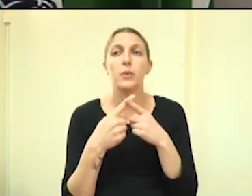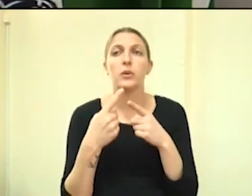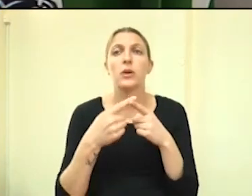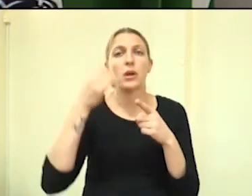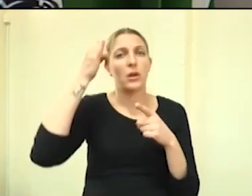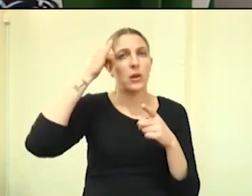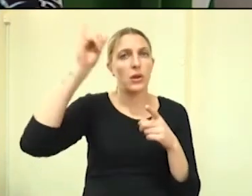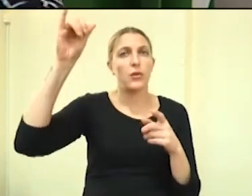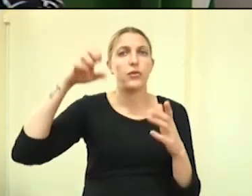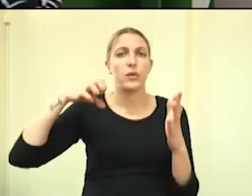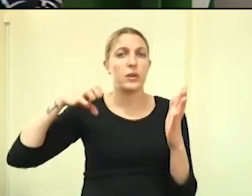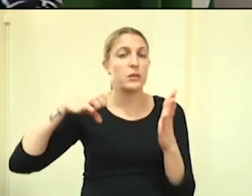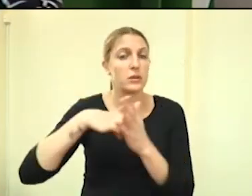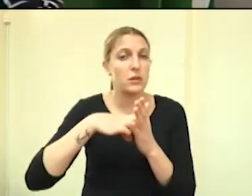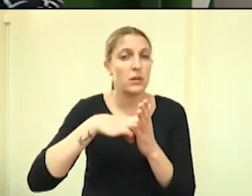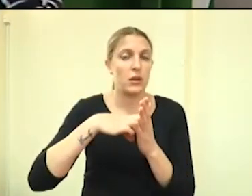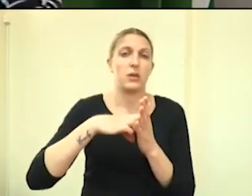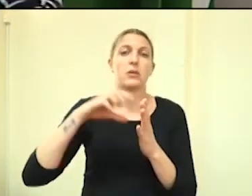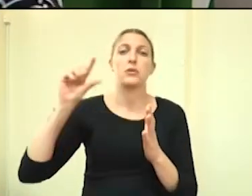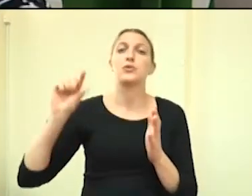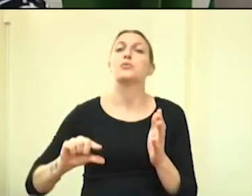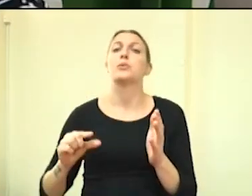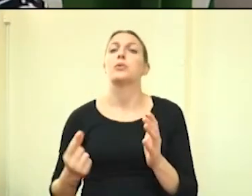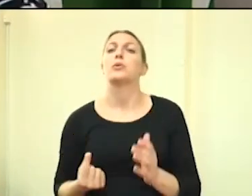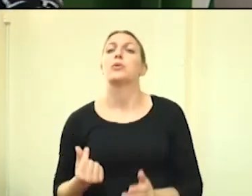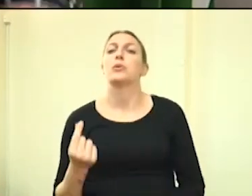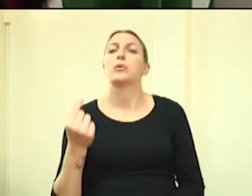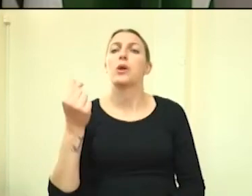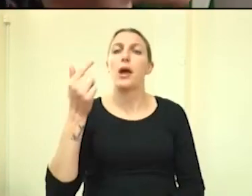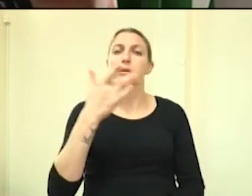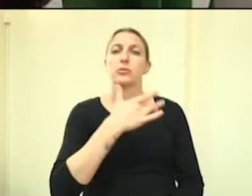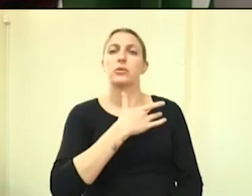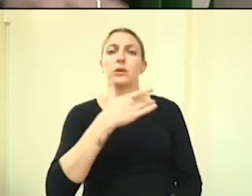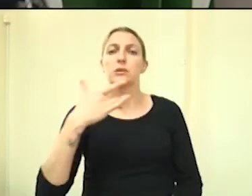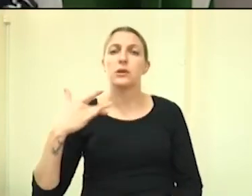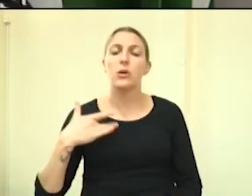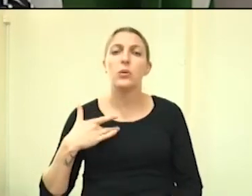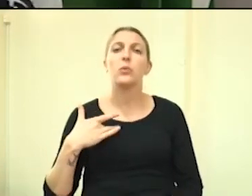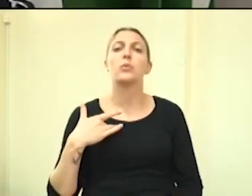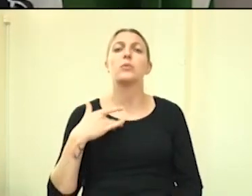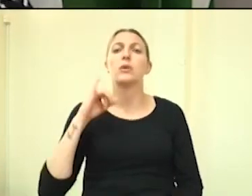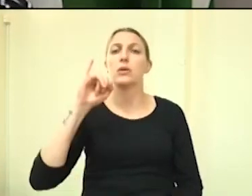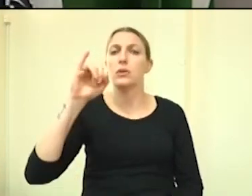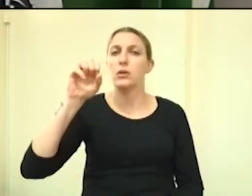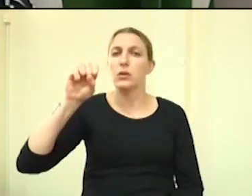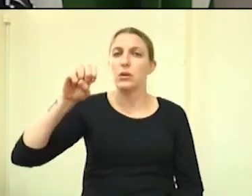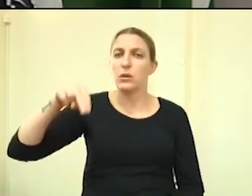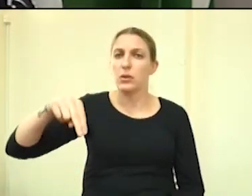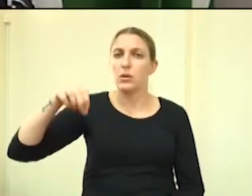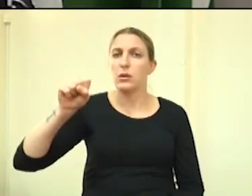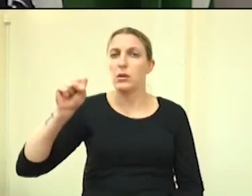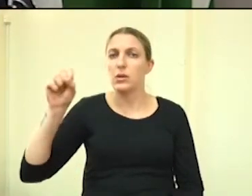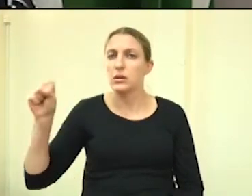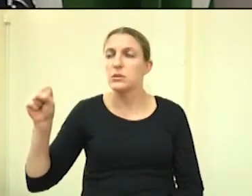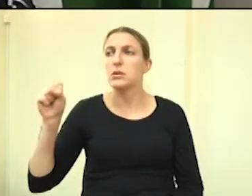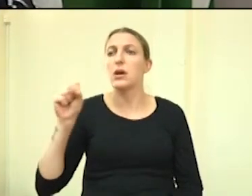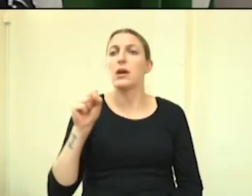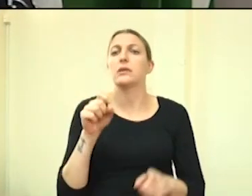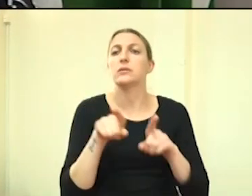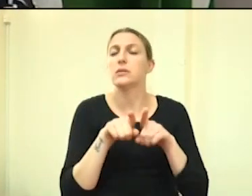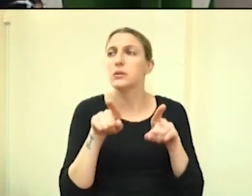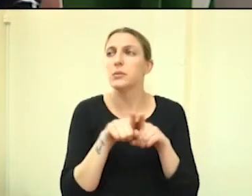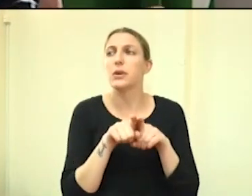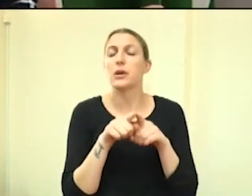você está economizando lá na saúde, você está economizando lá na previdência social. Eu acho que precisamos ampliar, né,